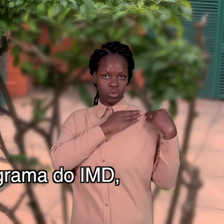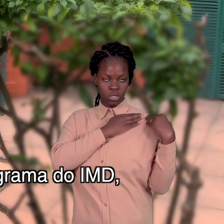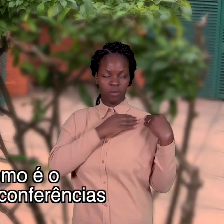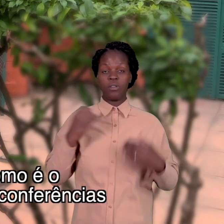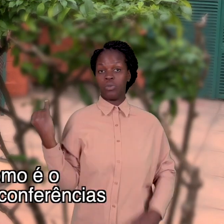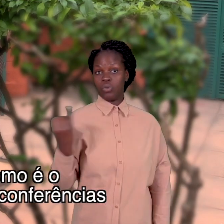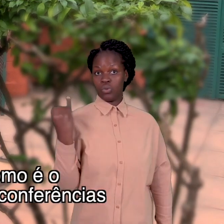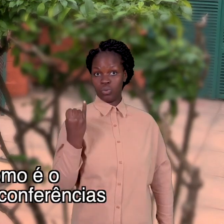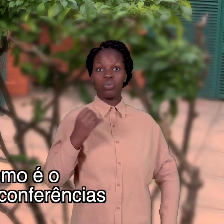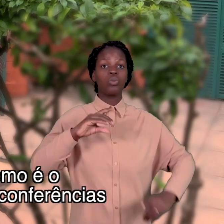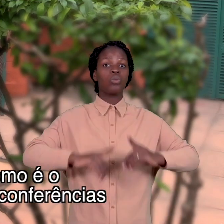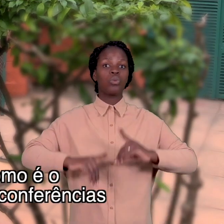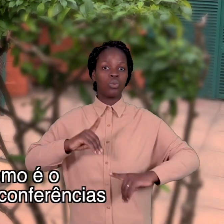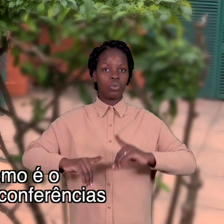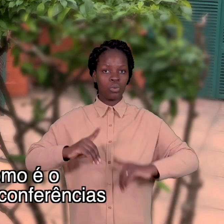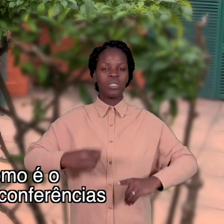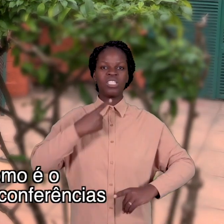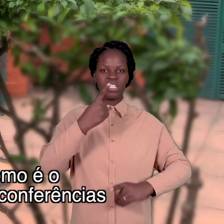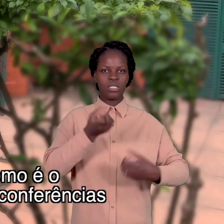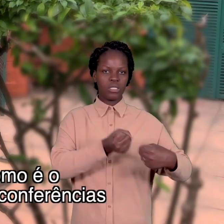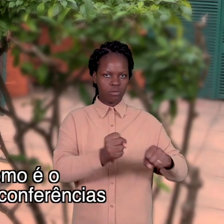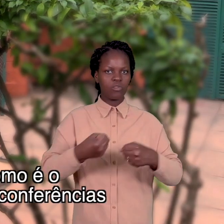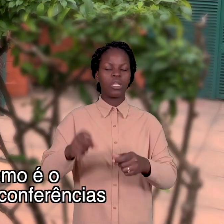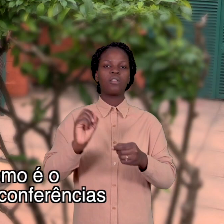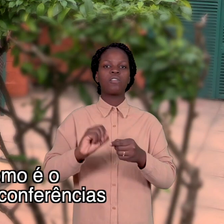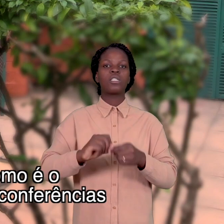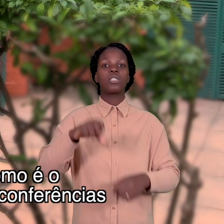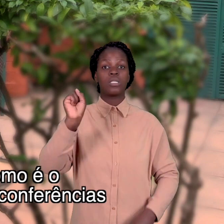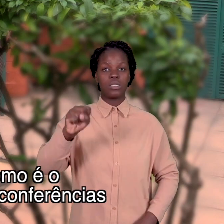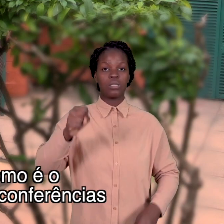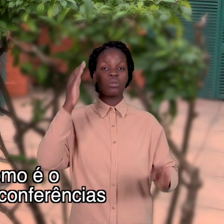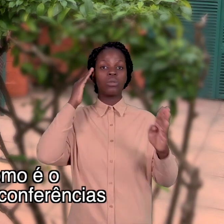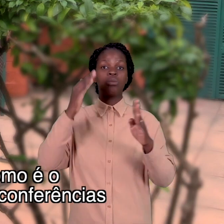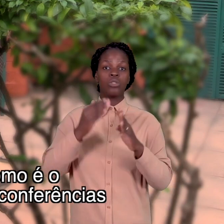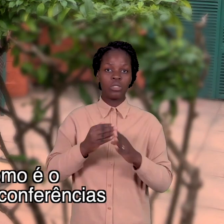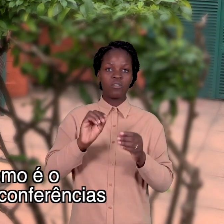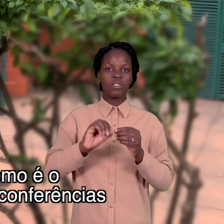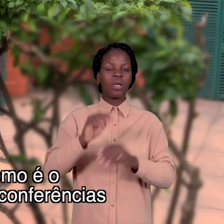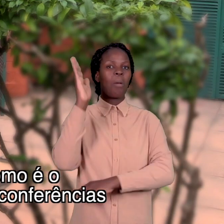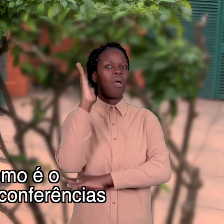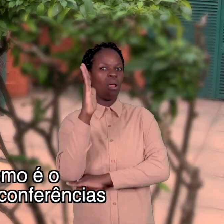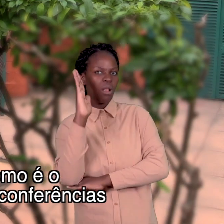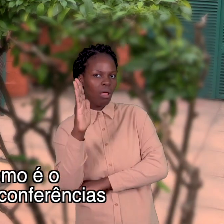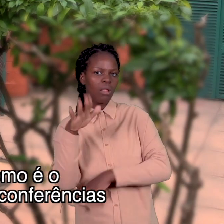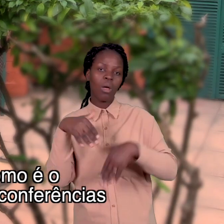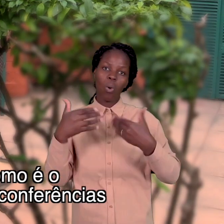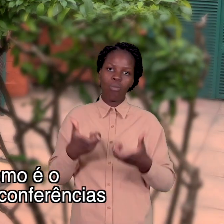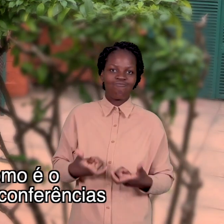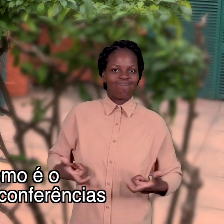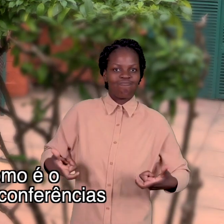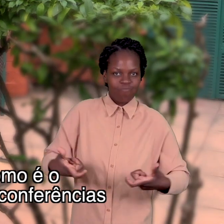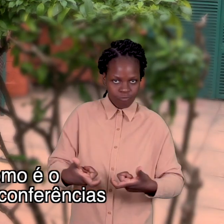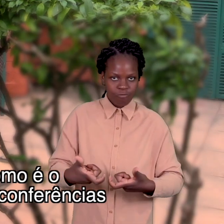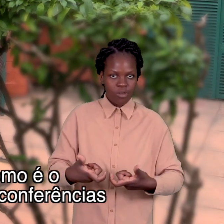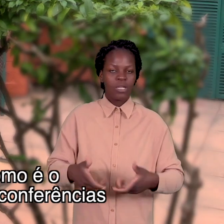Multipartidário, prometeu ações concretas, como é o caso da organização de simpósio e conferências para que toda a sociedade possa